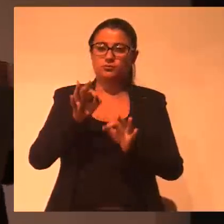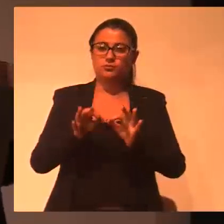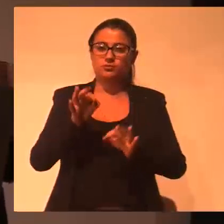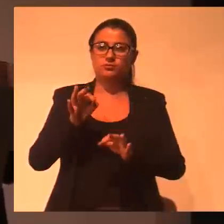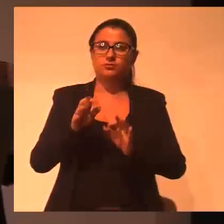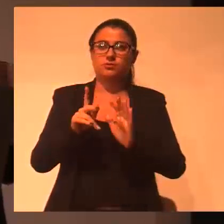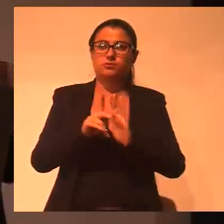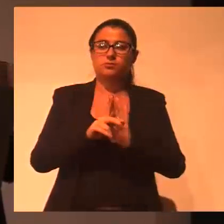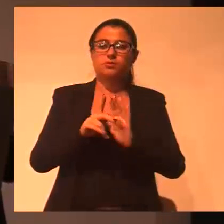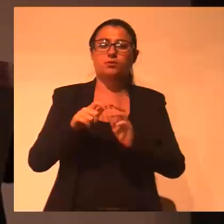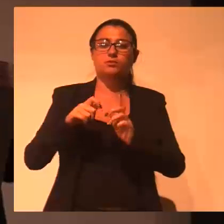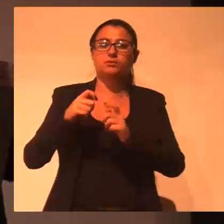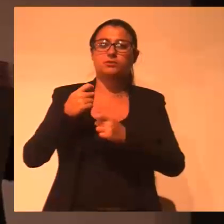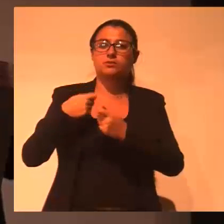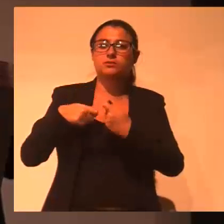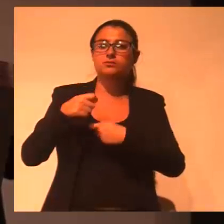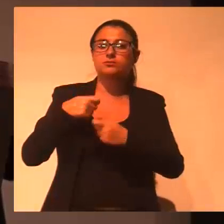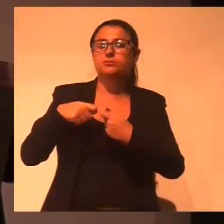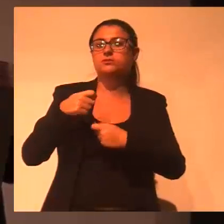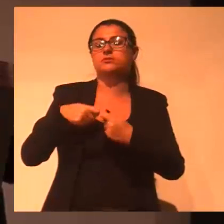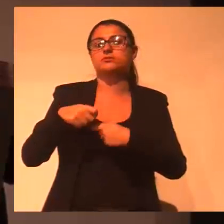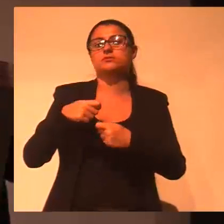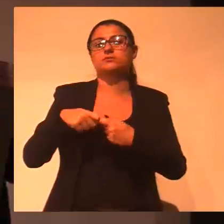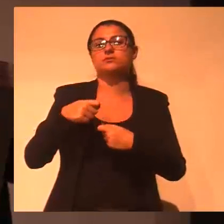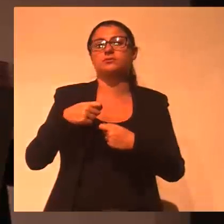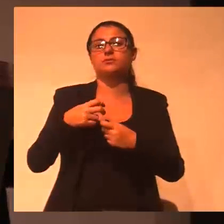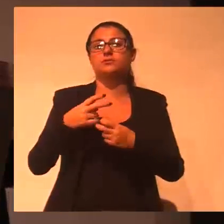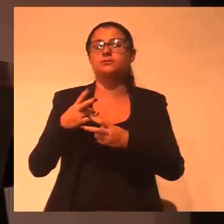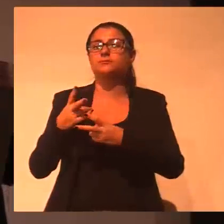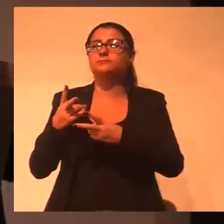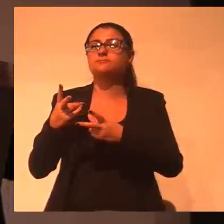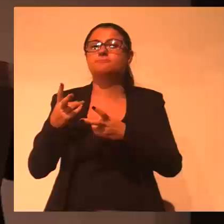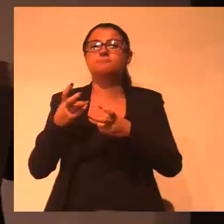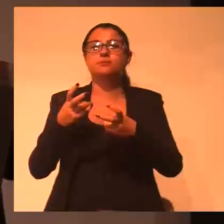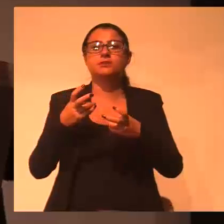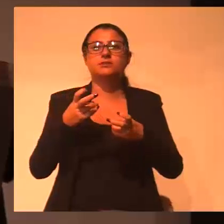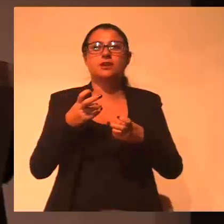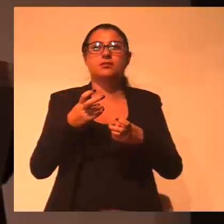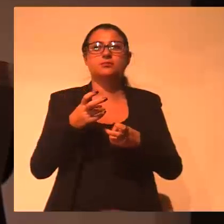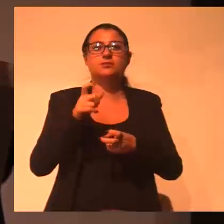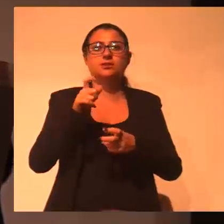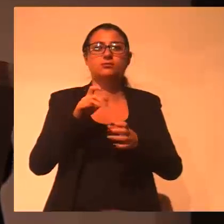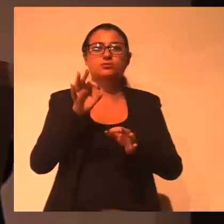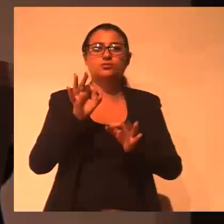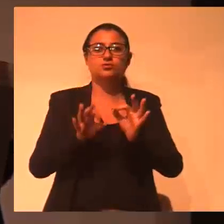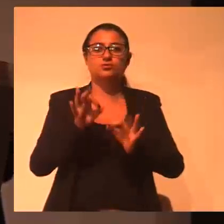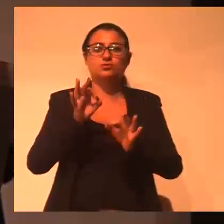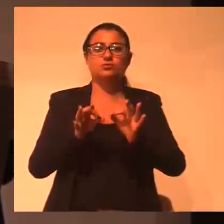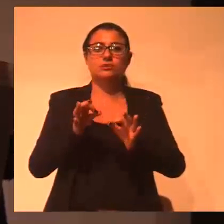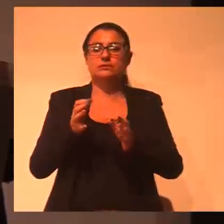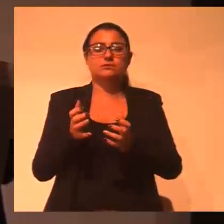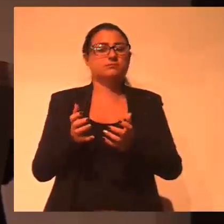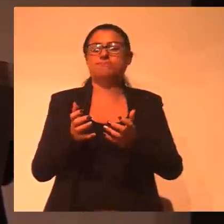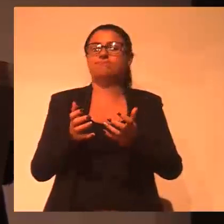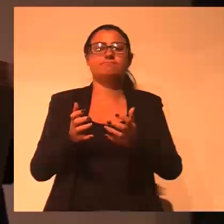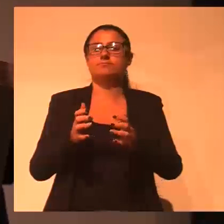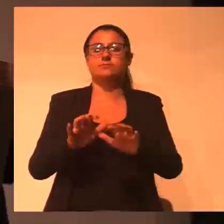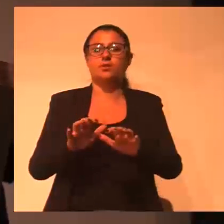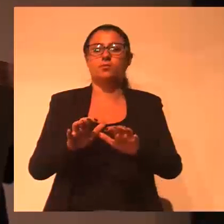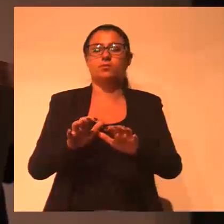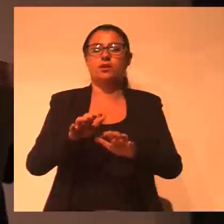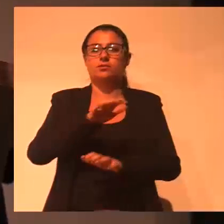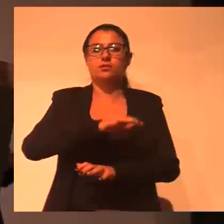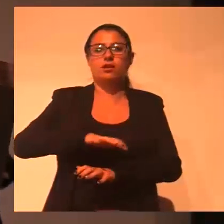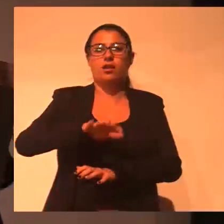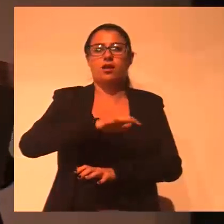né? E a gente percebe muito claramente que nenhum juiz quer entrar nesse entrave político. Então, o juiz analisa, assim como advogado, a